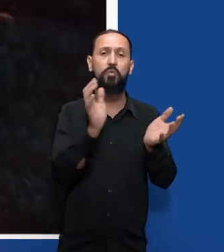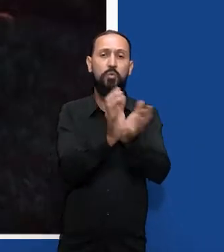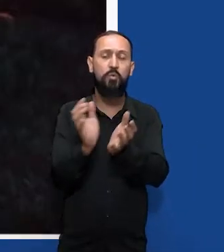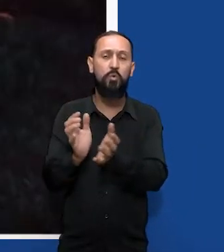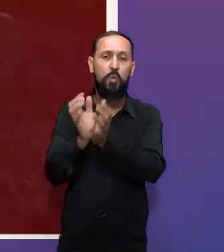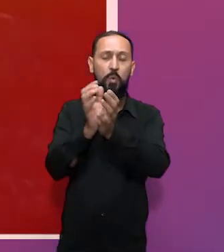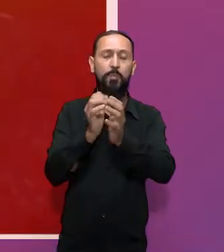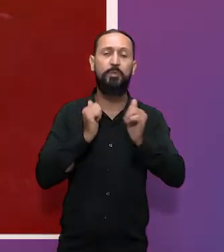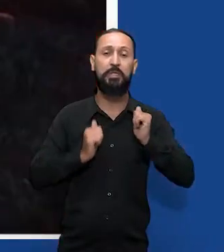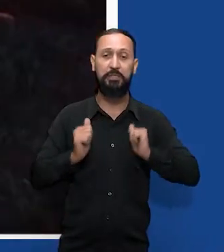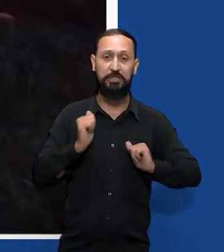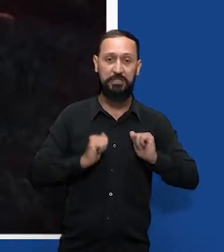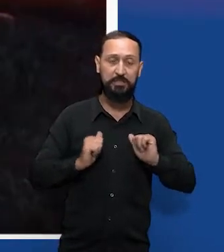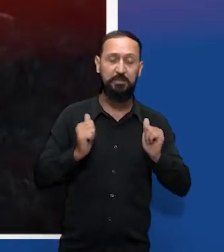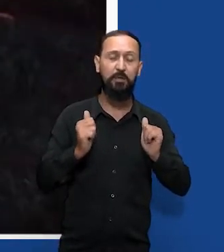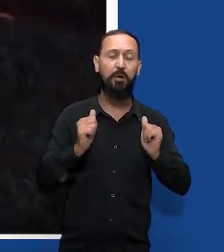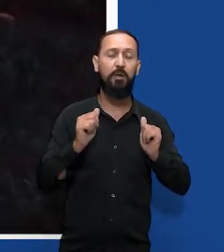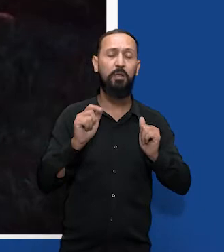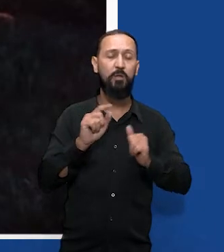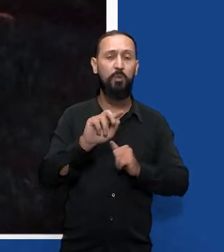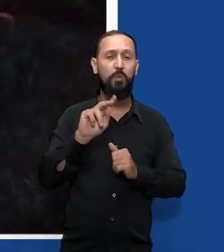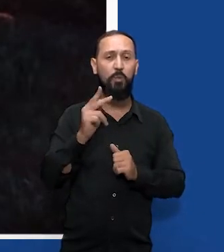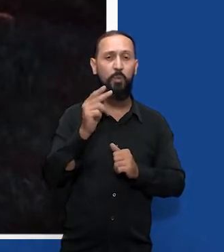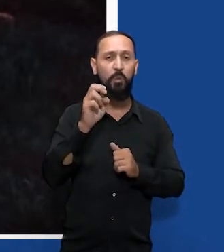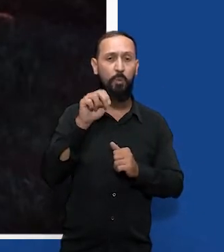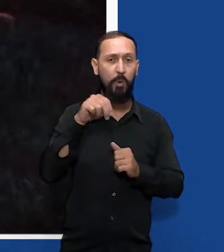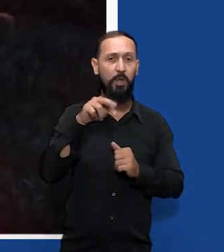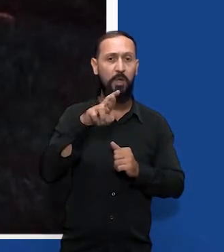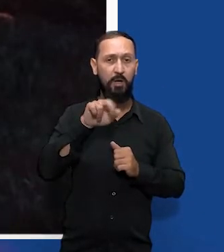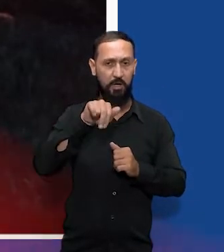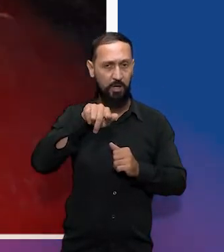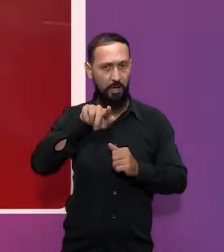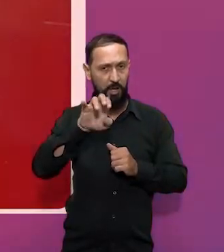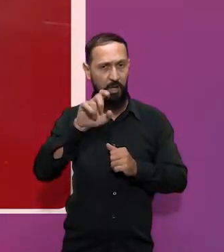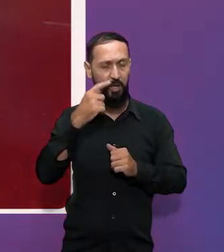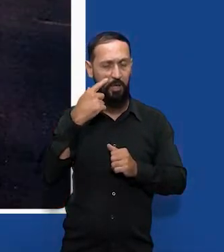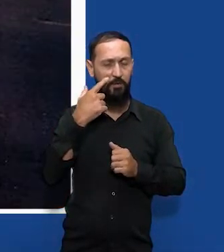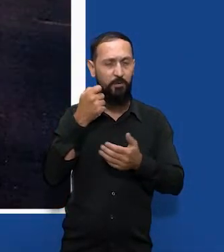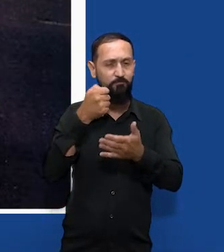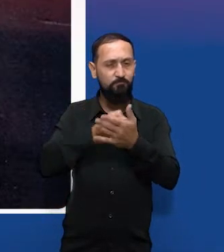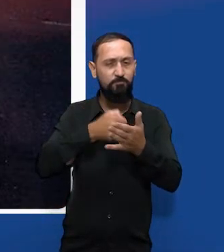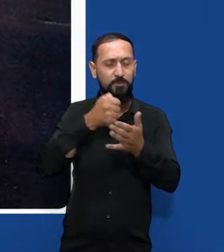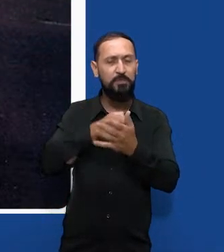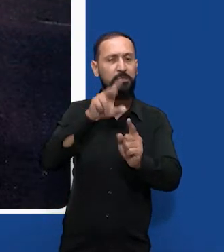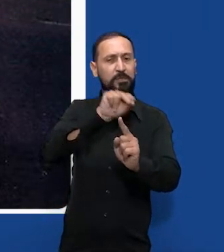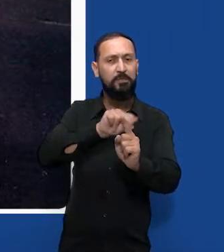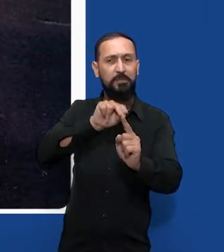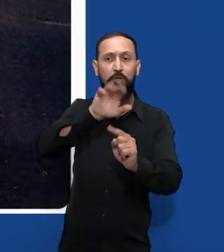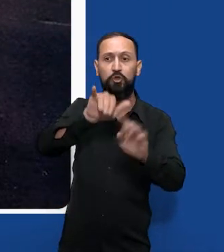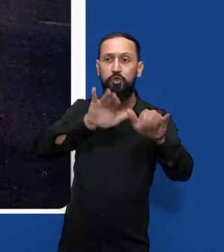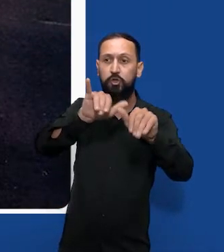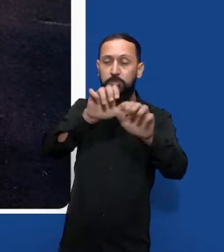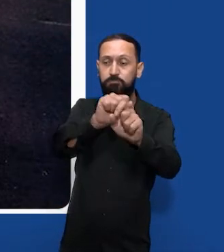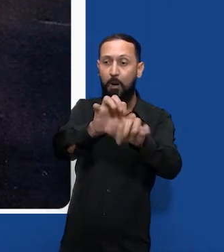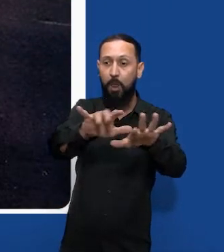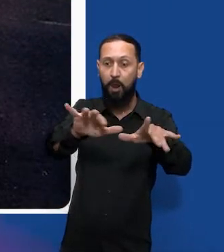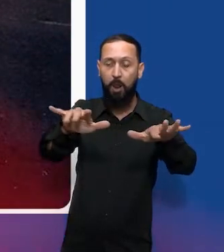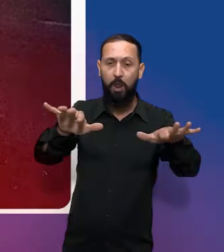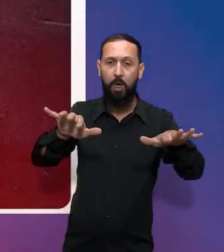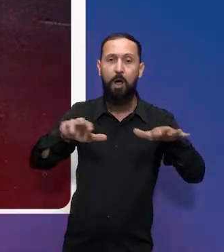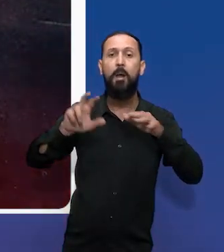dos grupos de artistas. E o Henrique, ele vai convencendo paulatinamente várias pessoas. Era